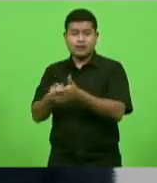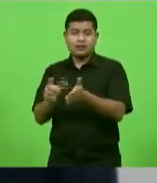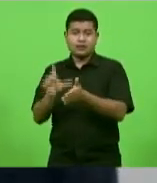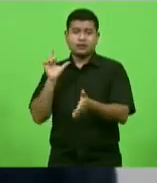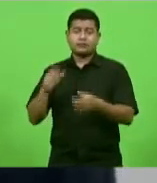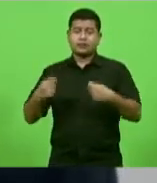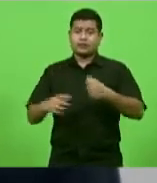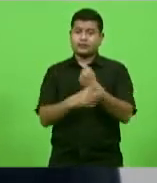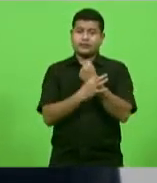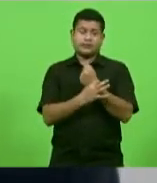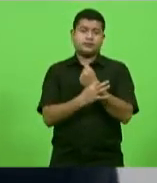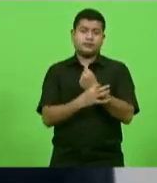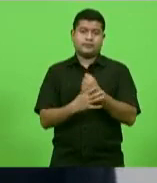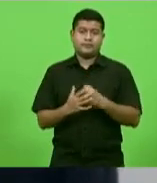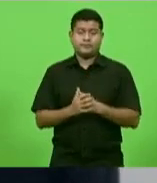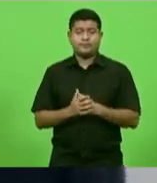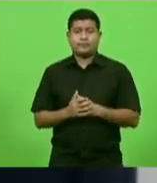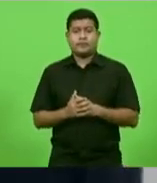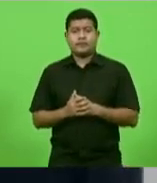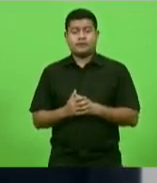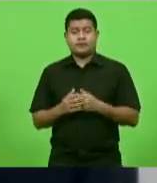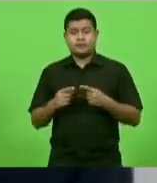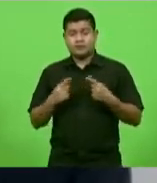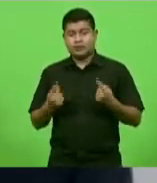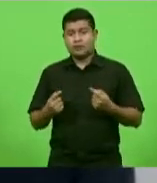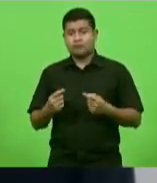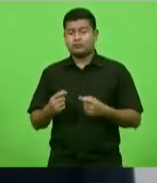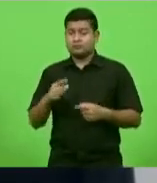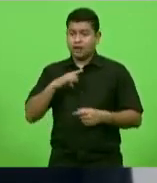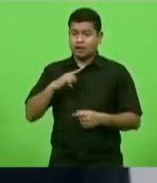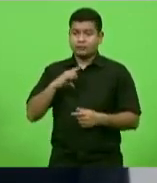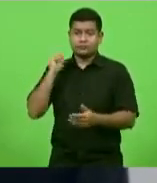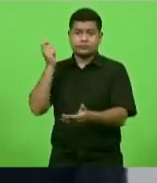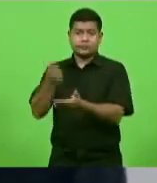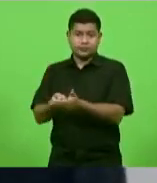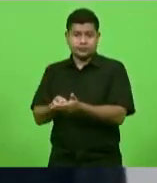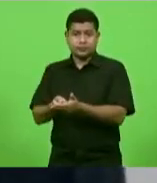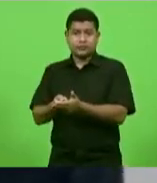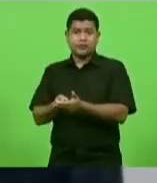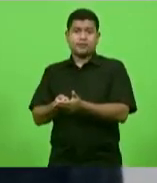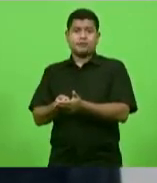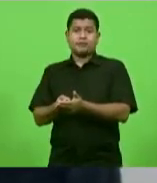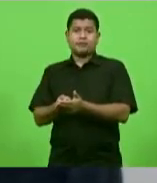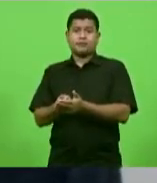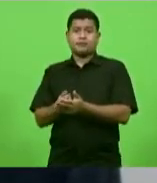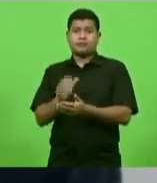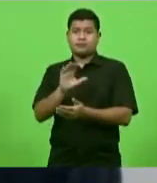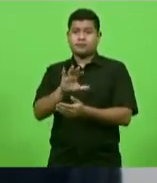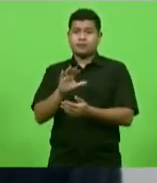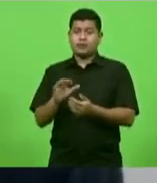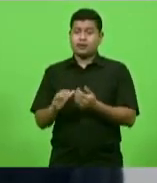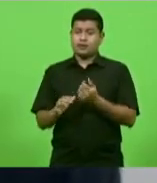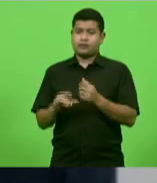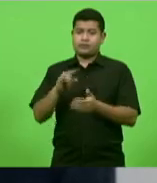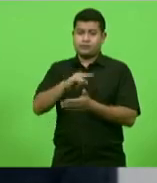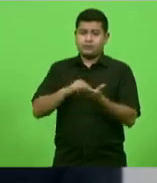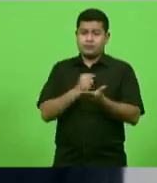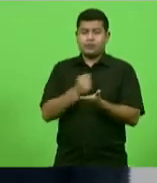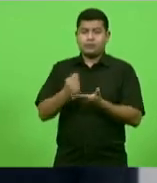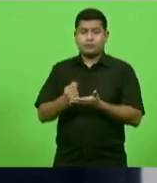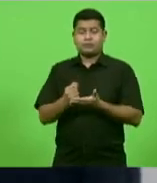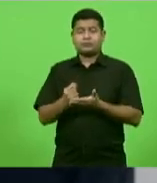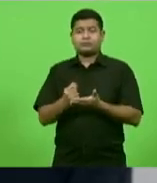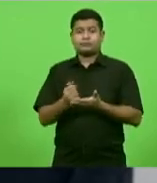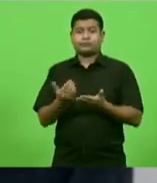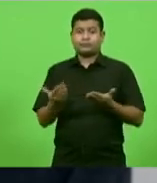registro. Neste caso, houve o pagamento e não houve o antecedente contrato público. Que